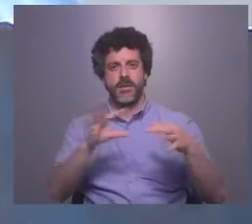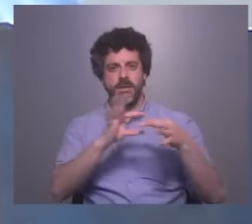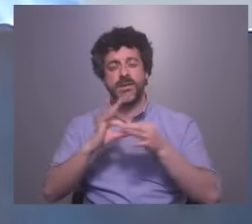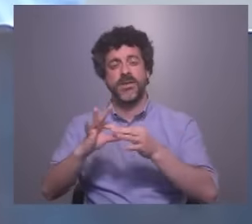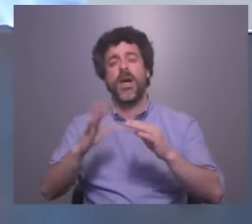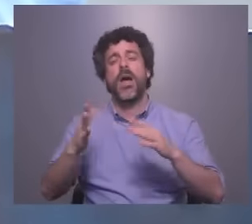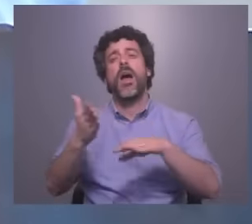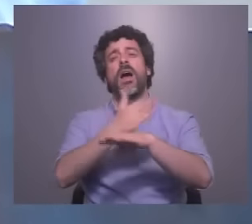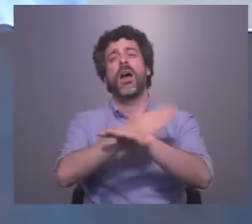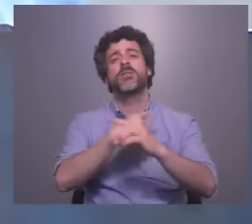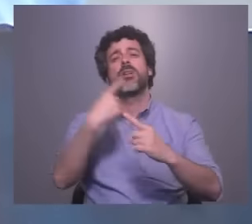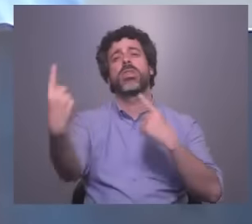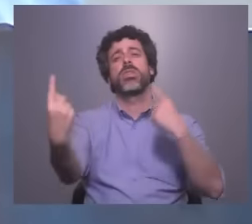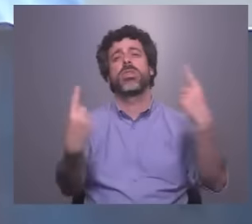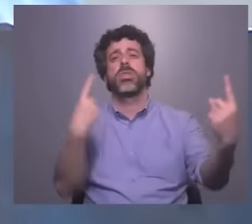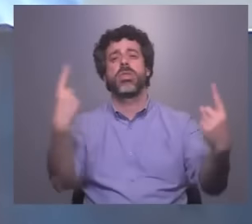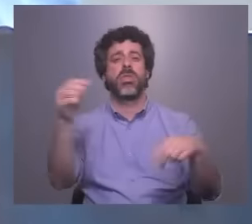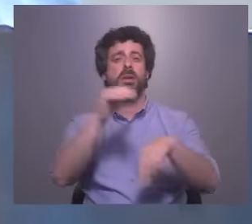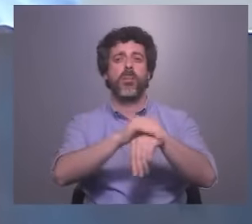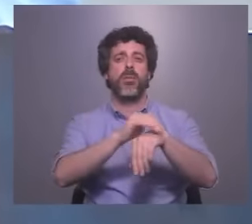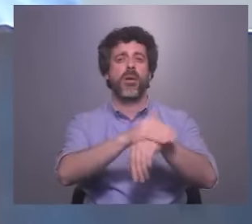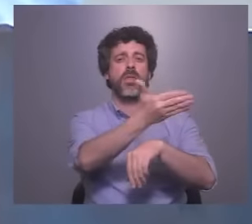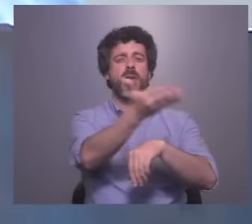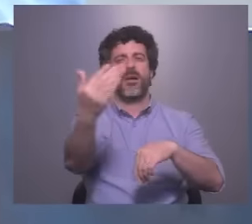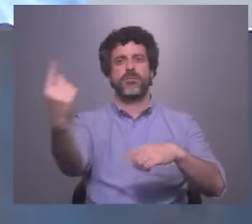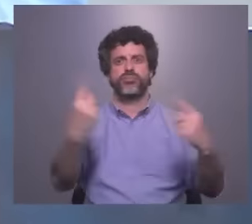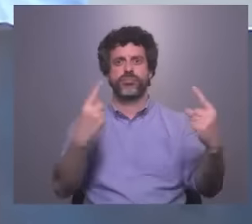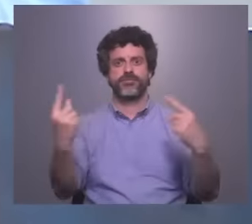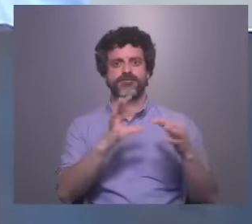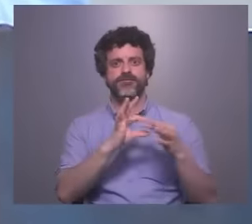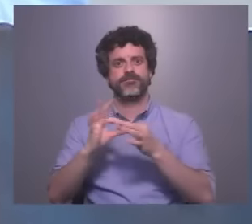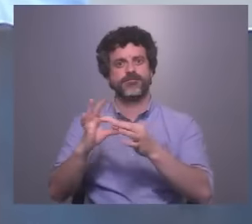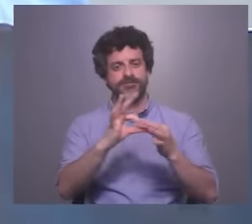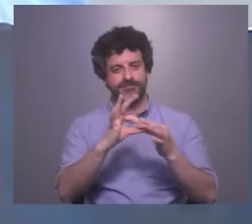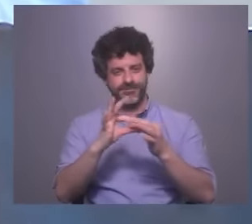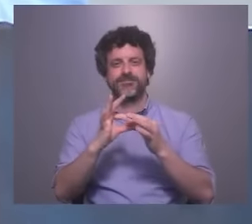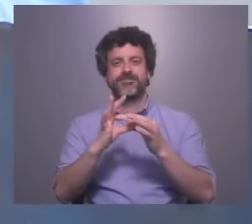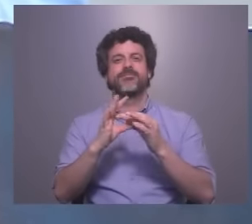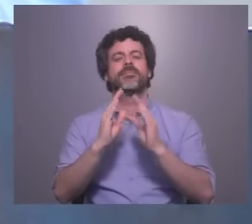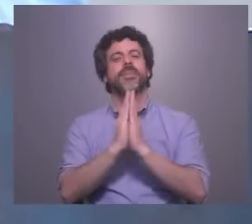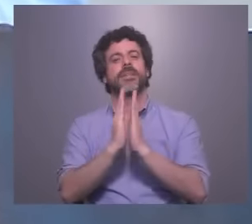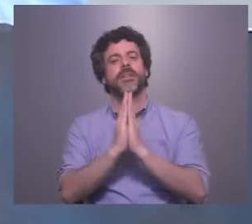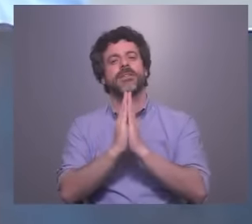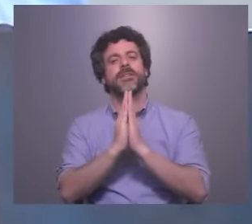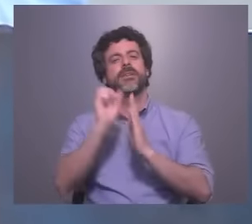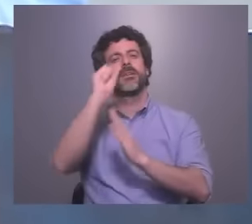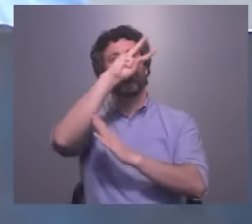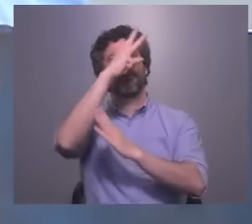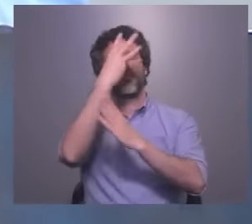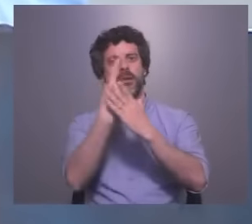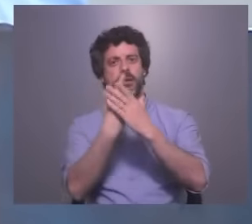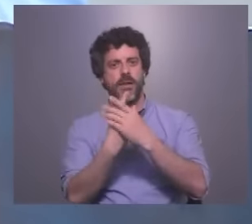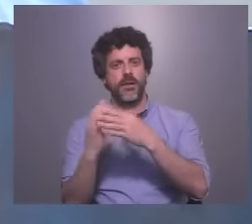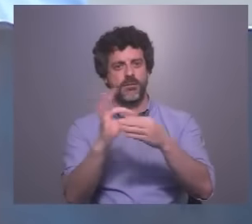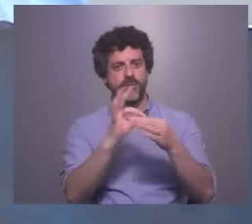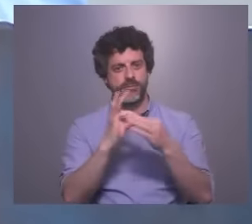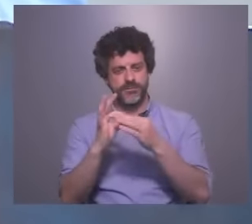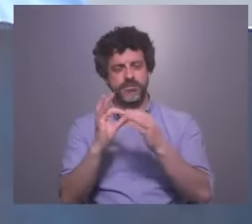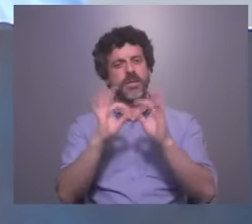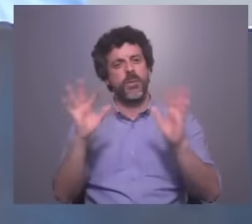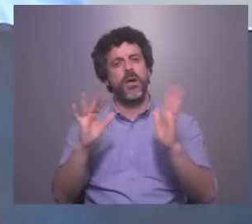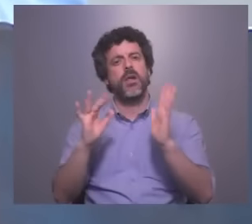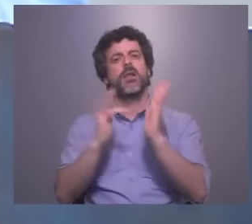e em toda a parte. Pelo sangue do vosso Filho e pela força do Espírito, quisestes reconduzir à unidade do vosso